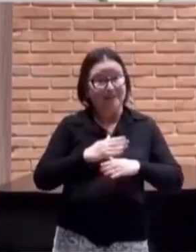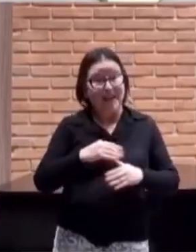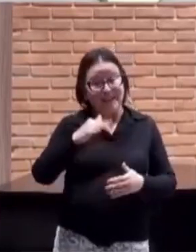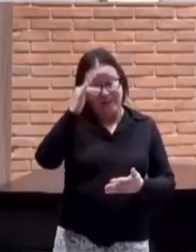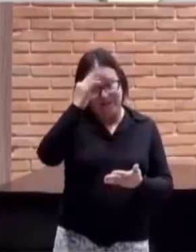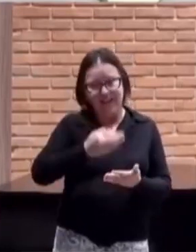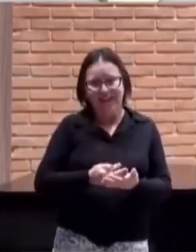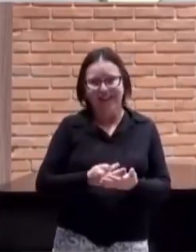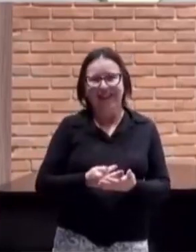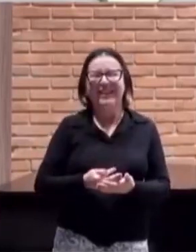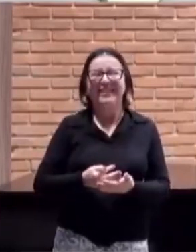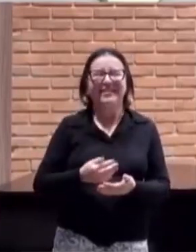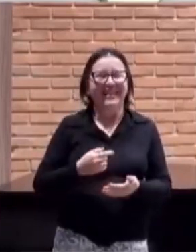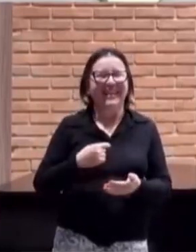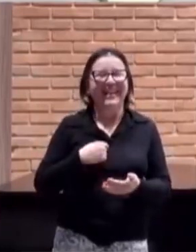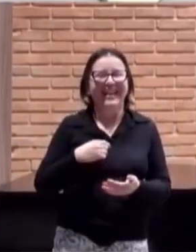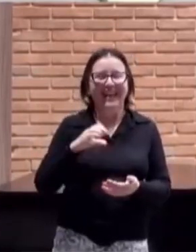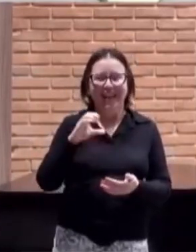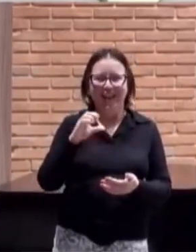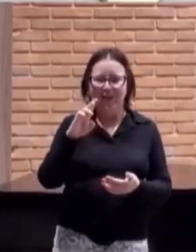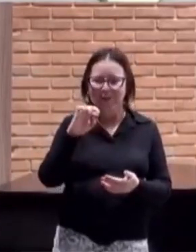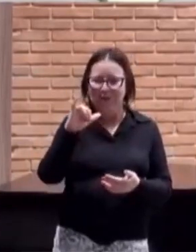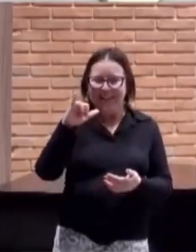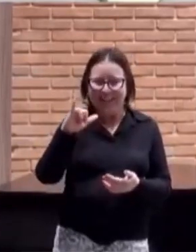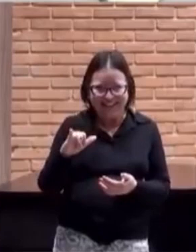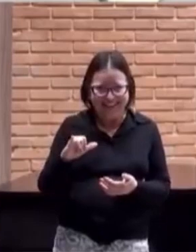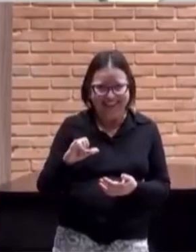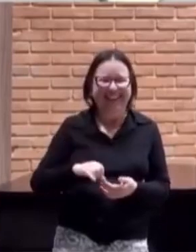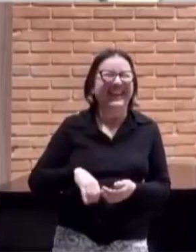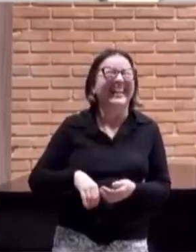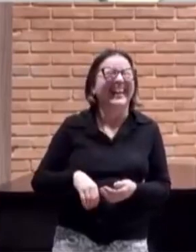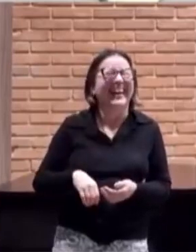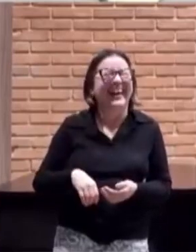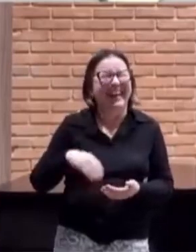tempo todo cri, cri, cri, cri, cri, cri, cri, cri.